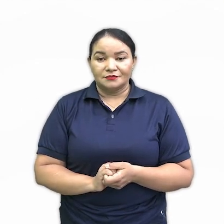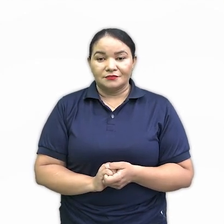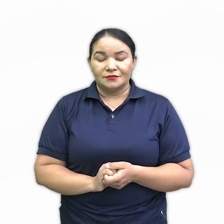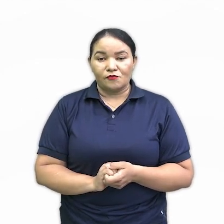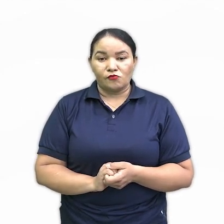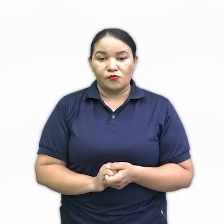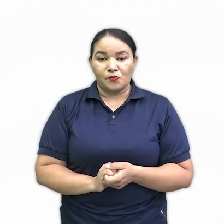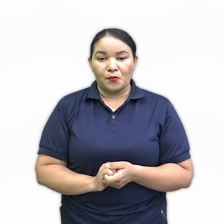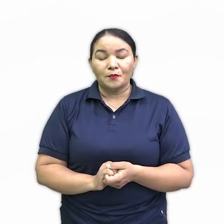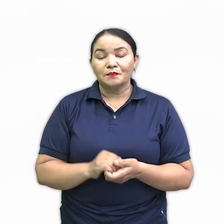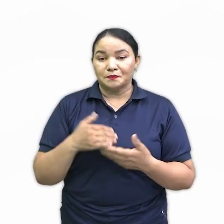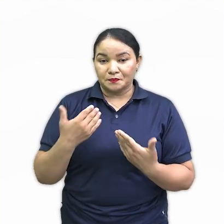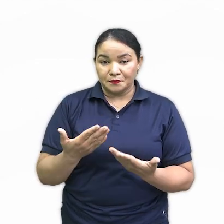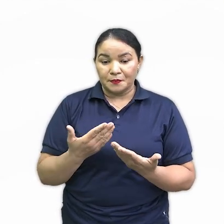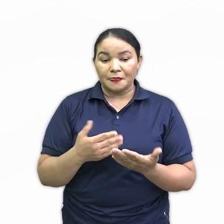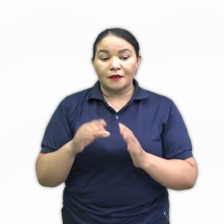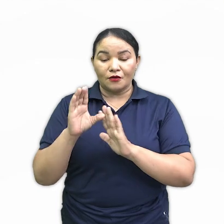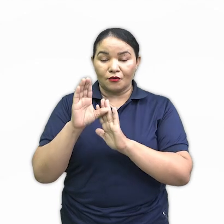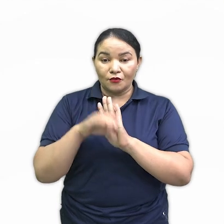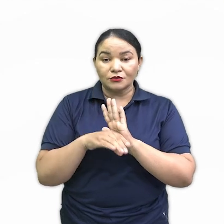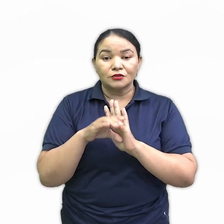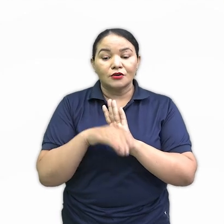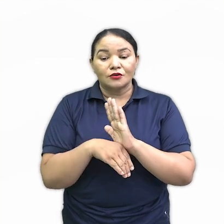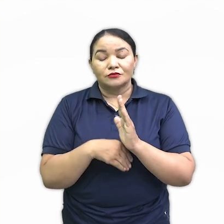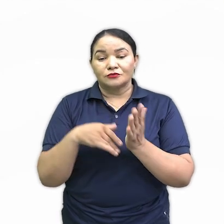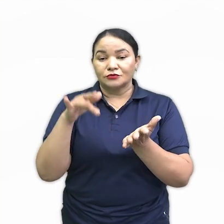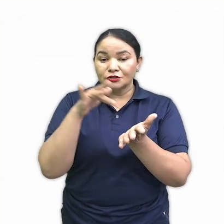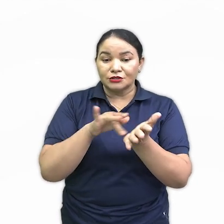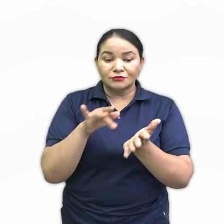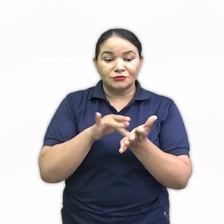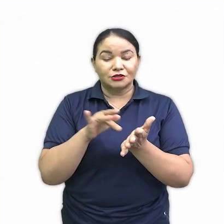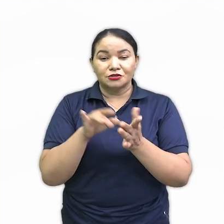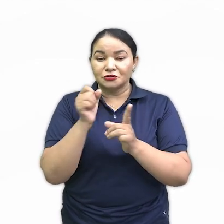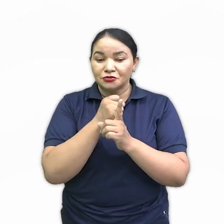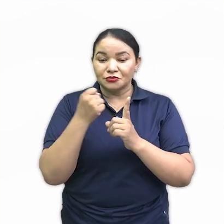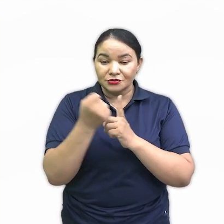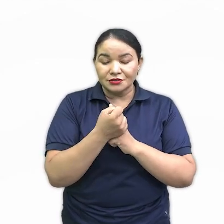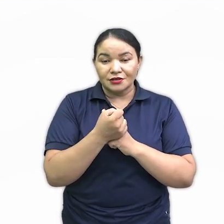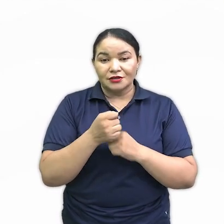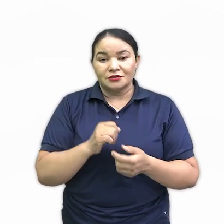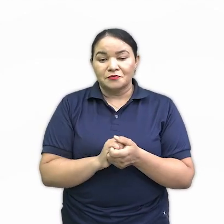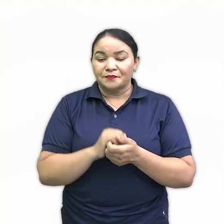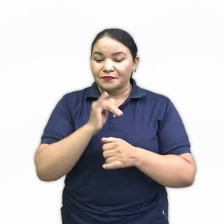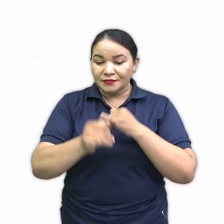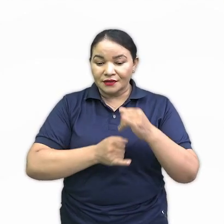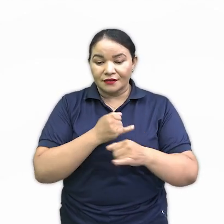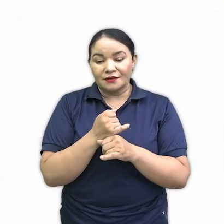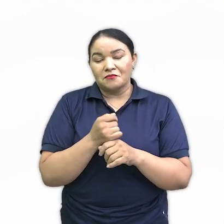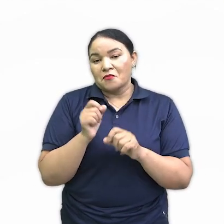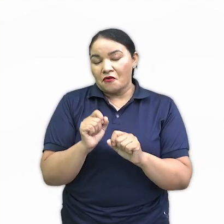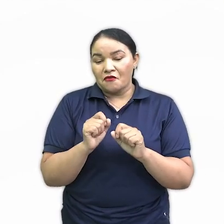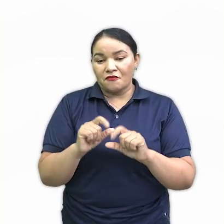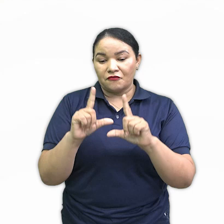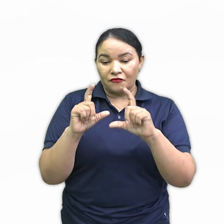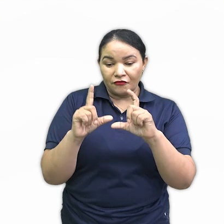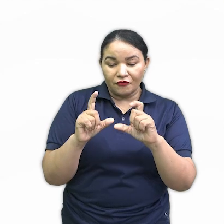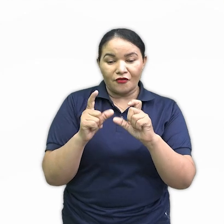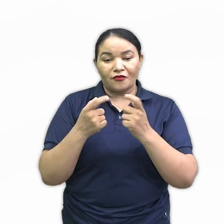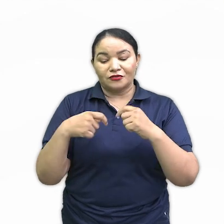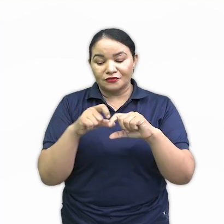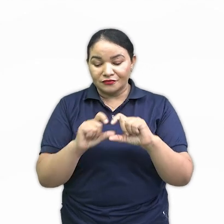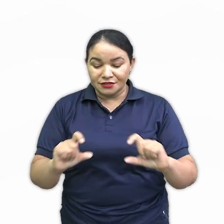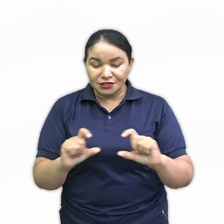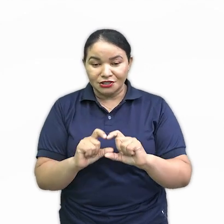content, o conteúdo de mídias sociais, ok? Que aqui inclui tudo, até as legendas de